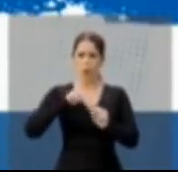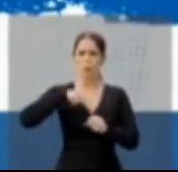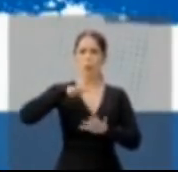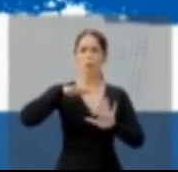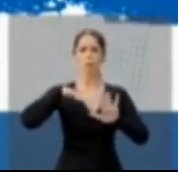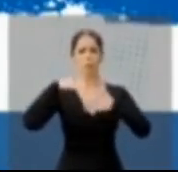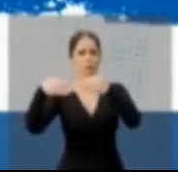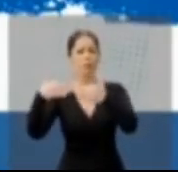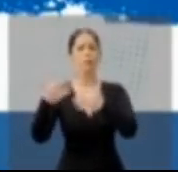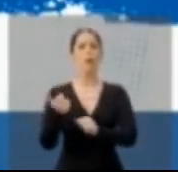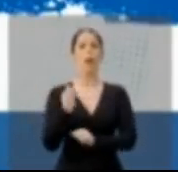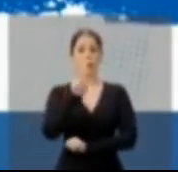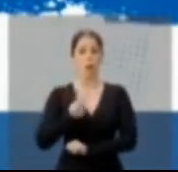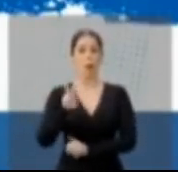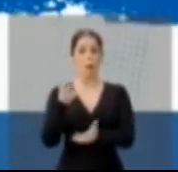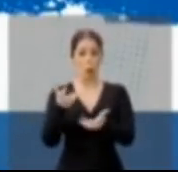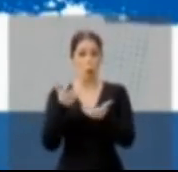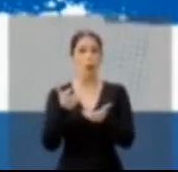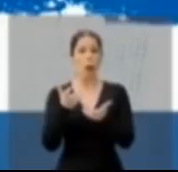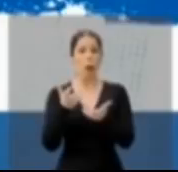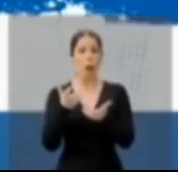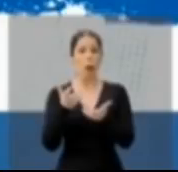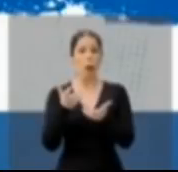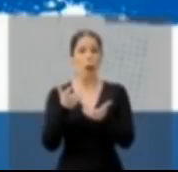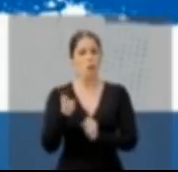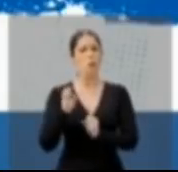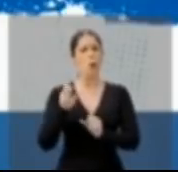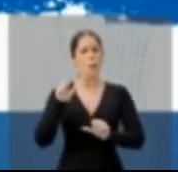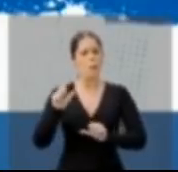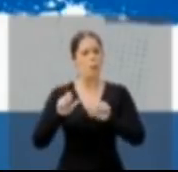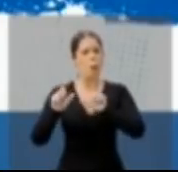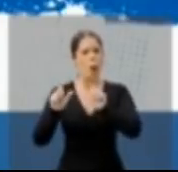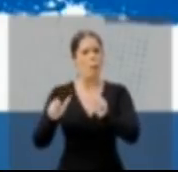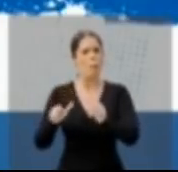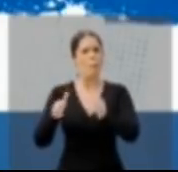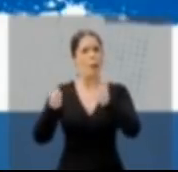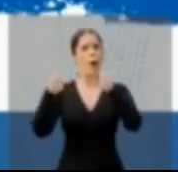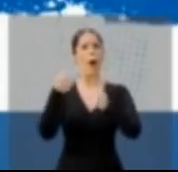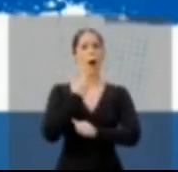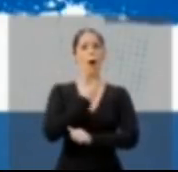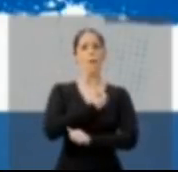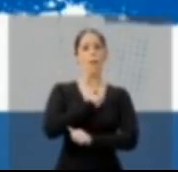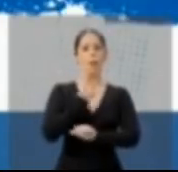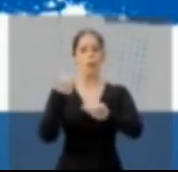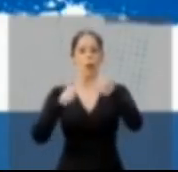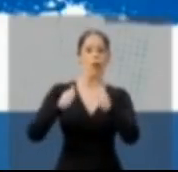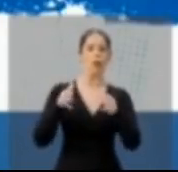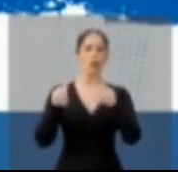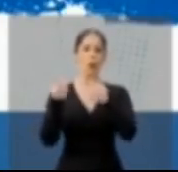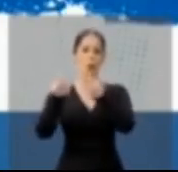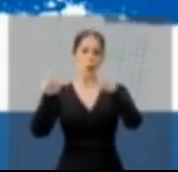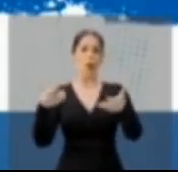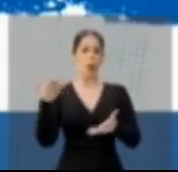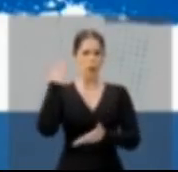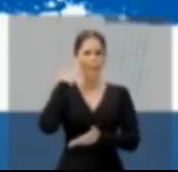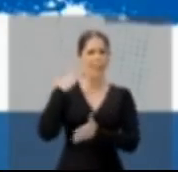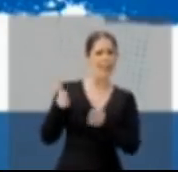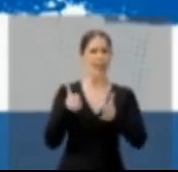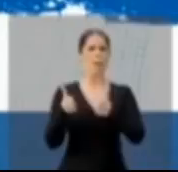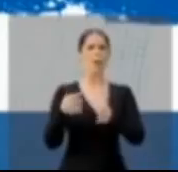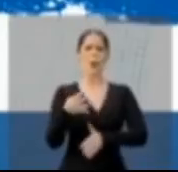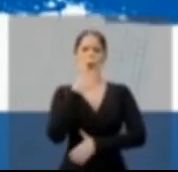mais desenvolvimento. Viamão quer continuar mudando e melhorando a qualidade de vida de todos nós. Eu sei os